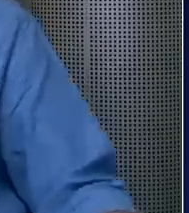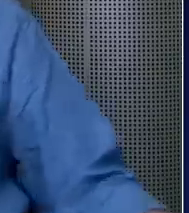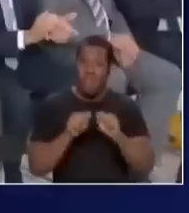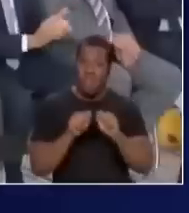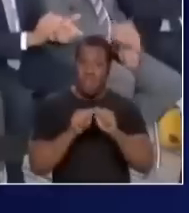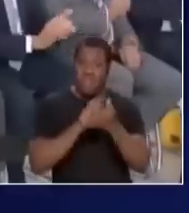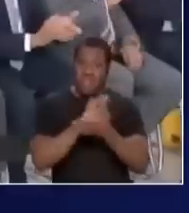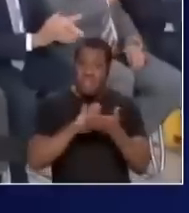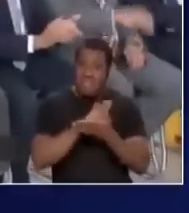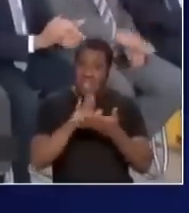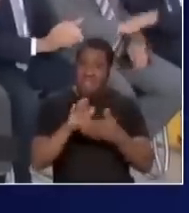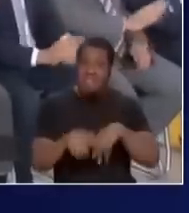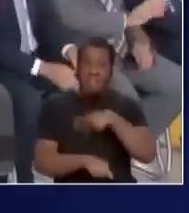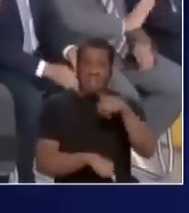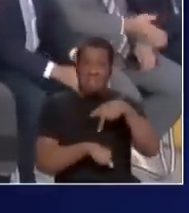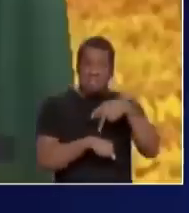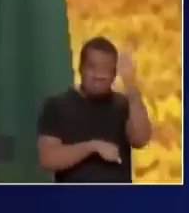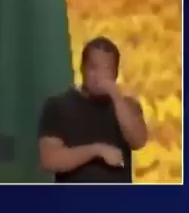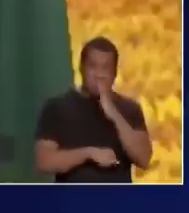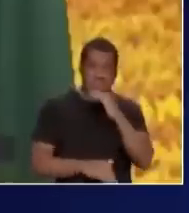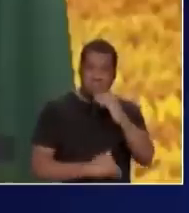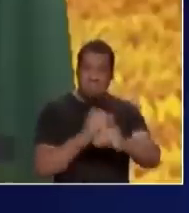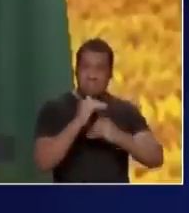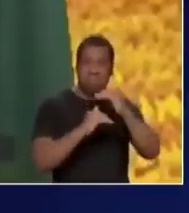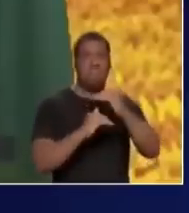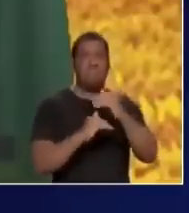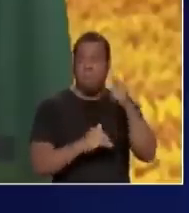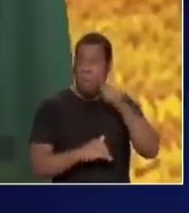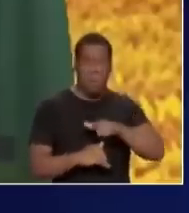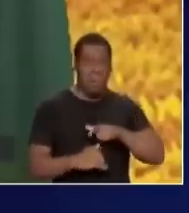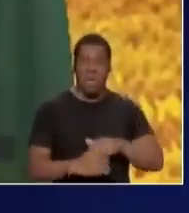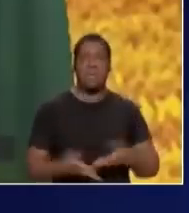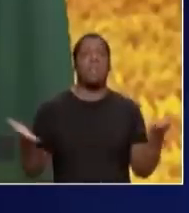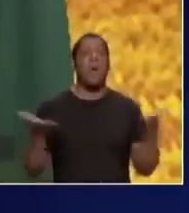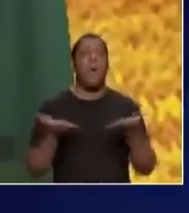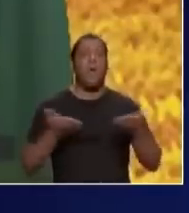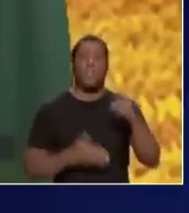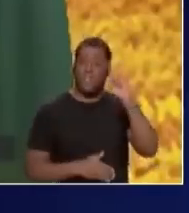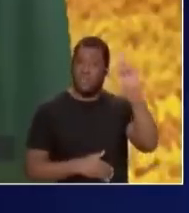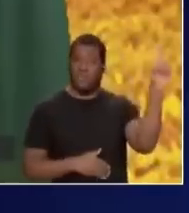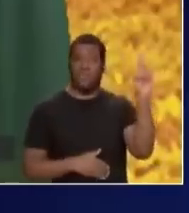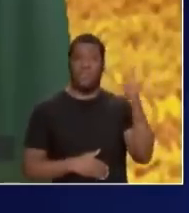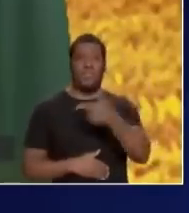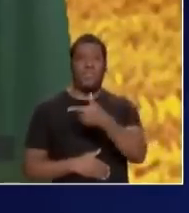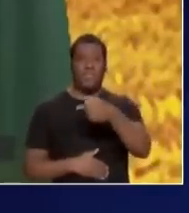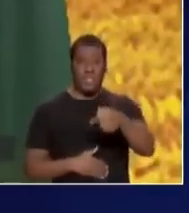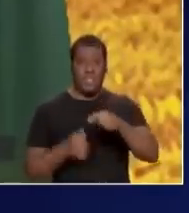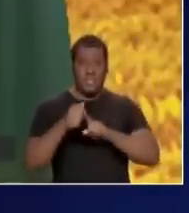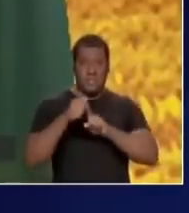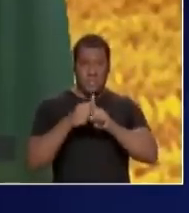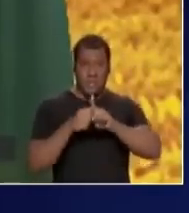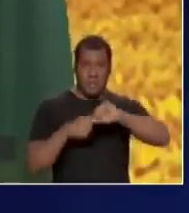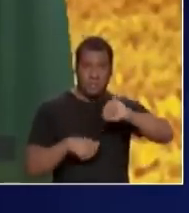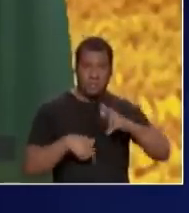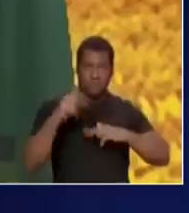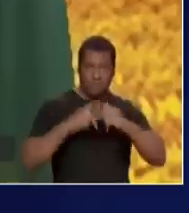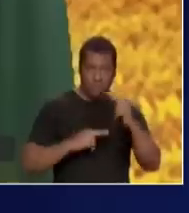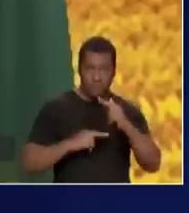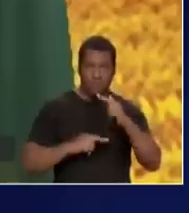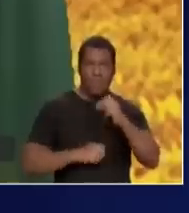presidente hoje dia 27 de junho de 2023